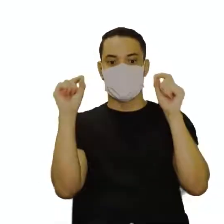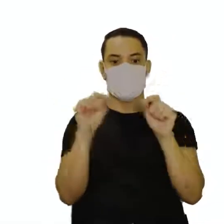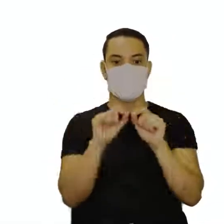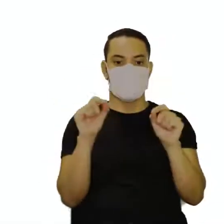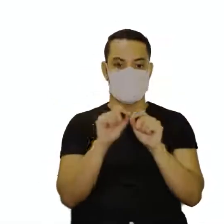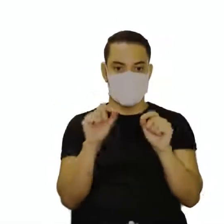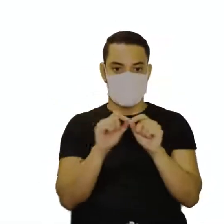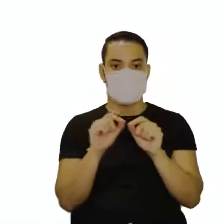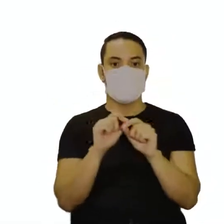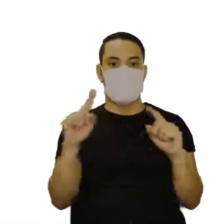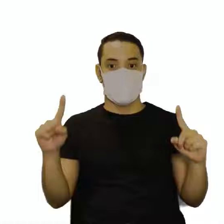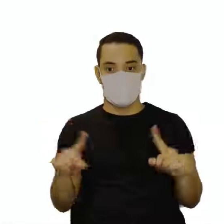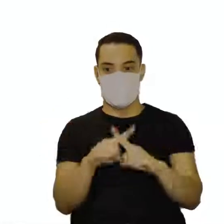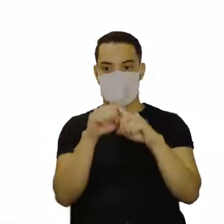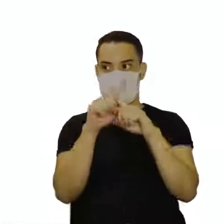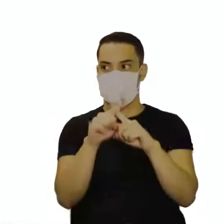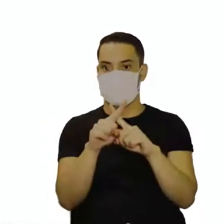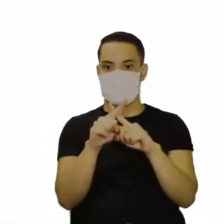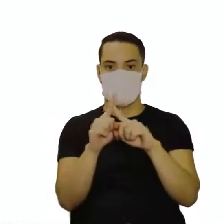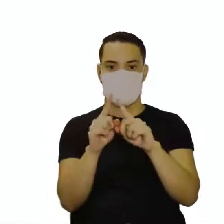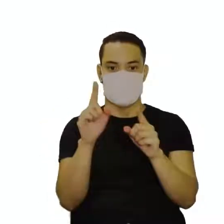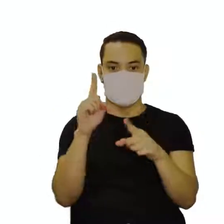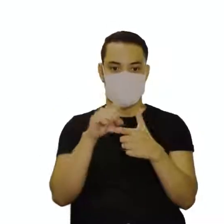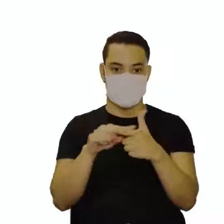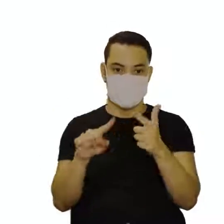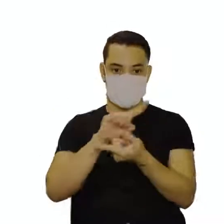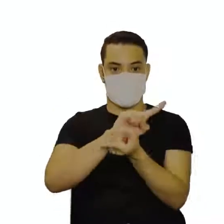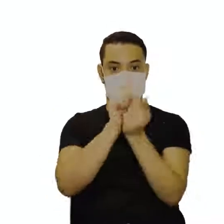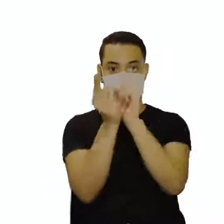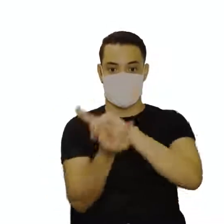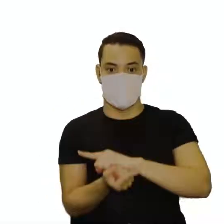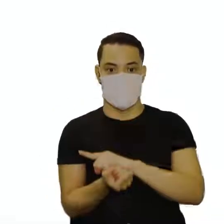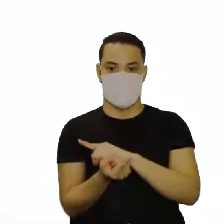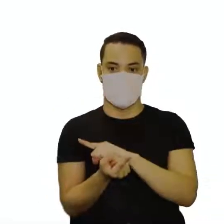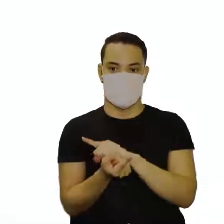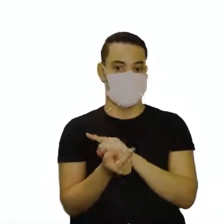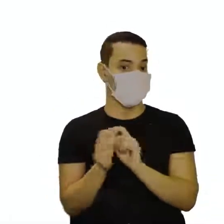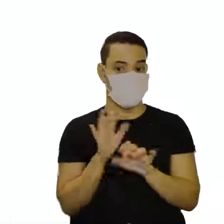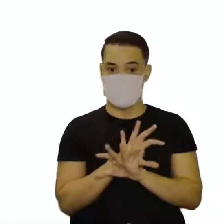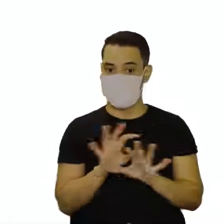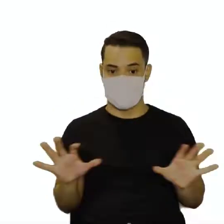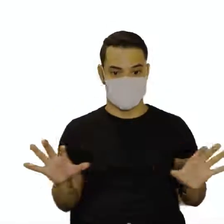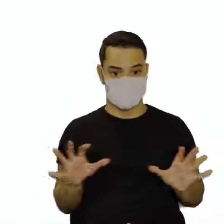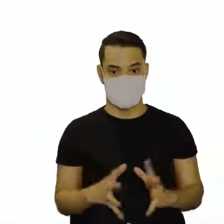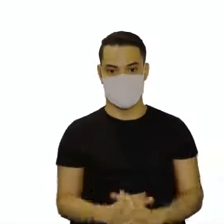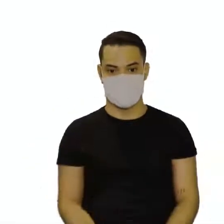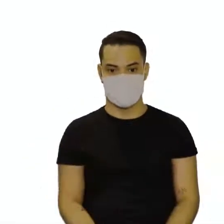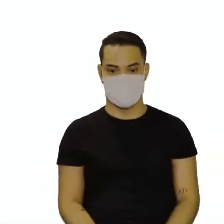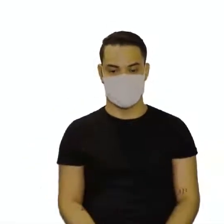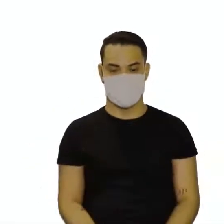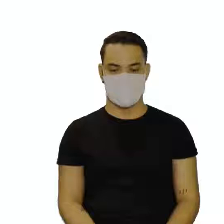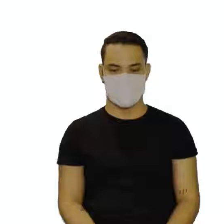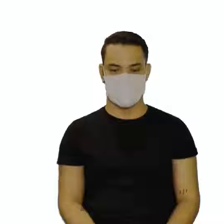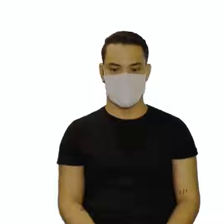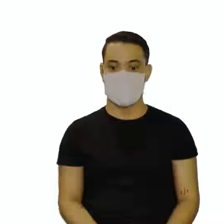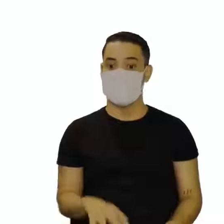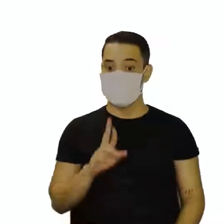inverso da de baixo. Então, eu só faço passar o 2 para cima. Então, qual é o meu resultado?